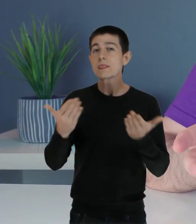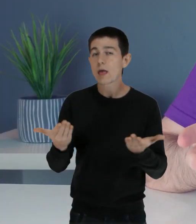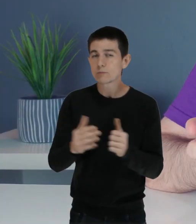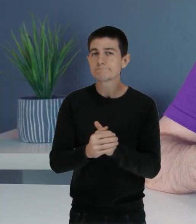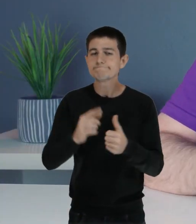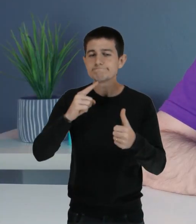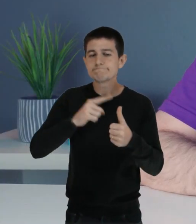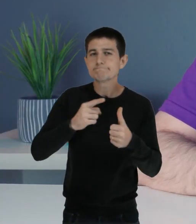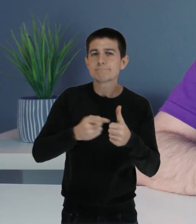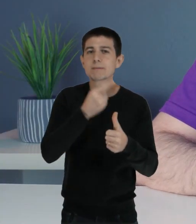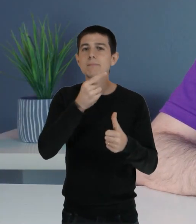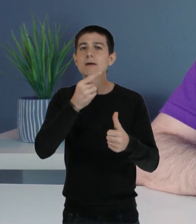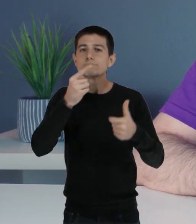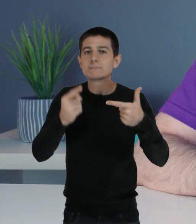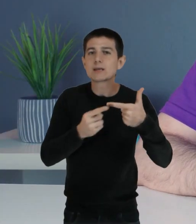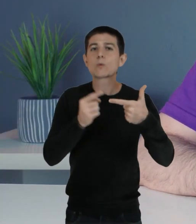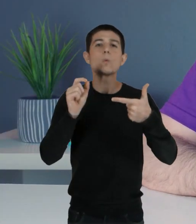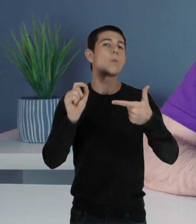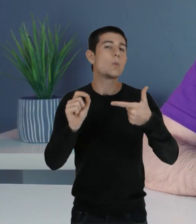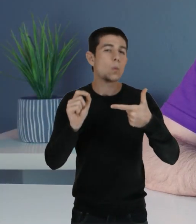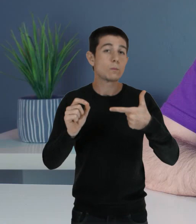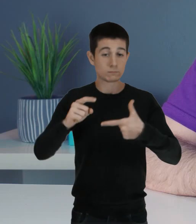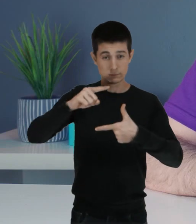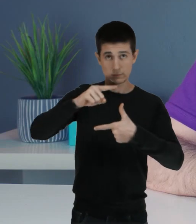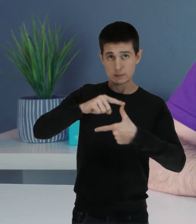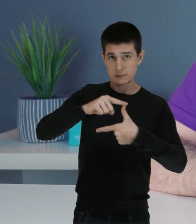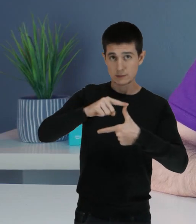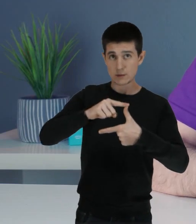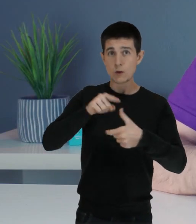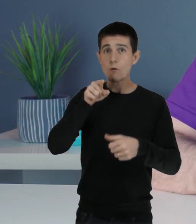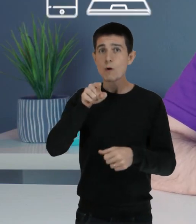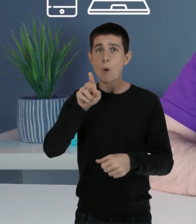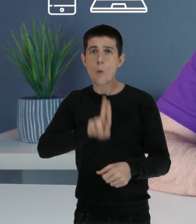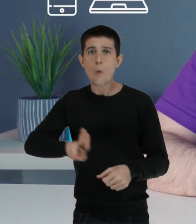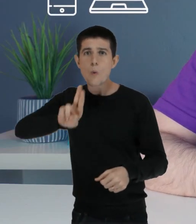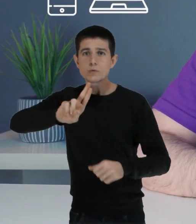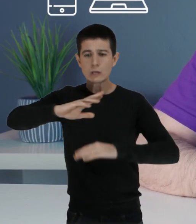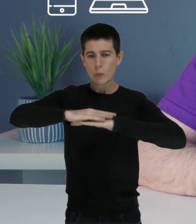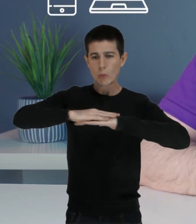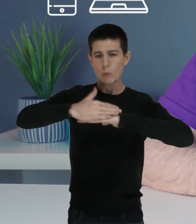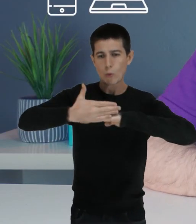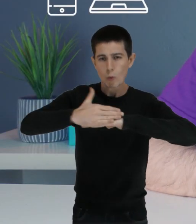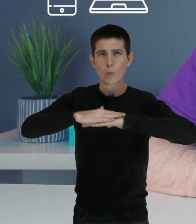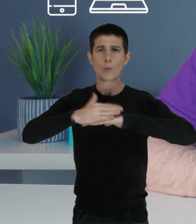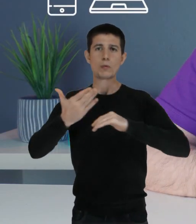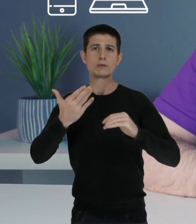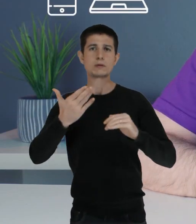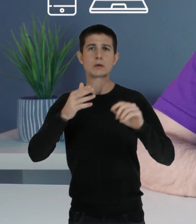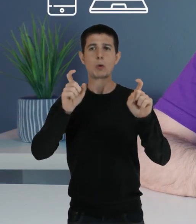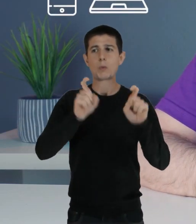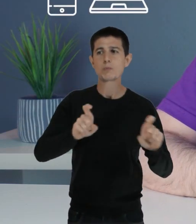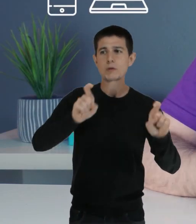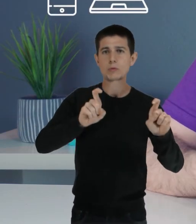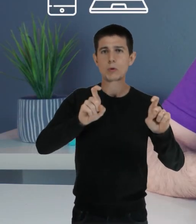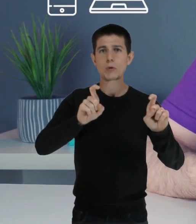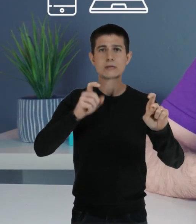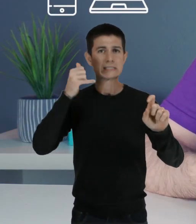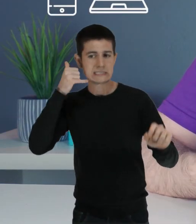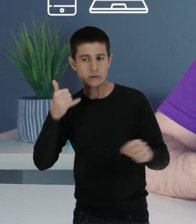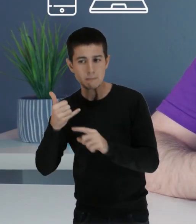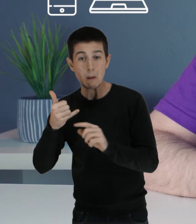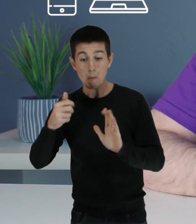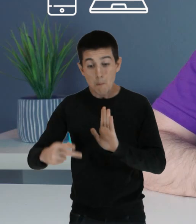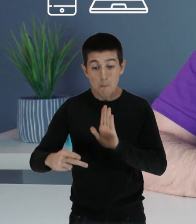Para começar, você precisa garantir duas coisas. A primeira é estar em um dispositivo próprio, ou seja, o seu